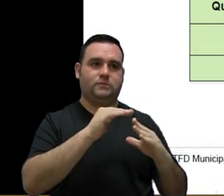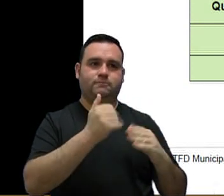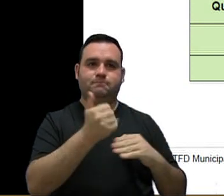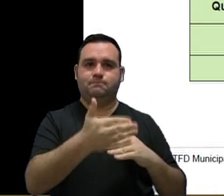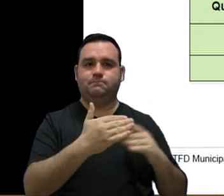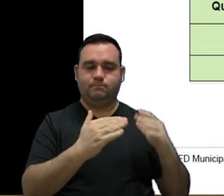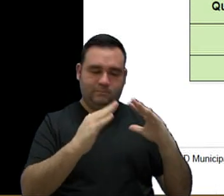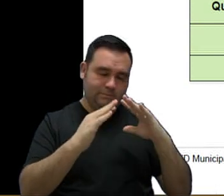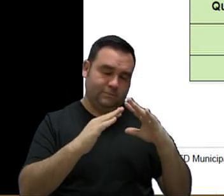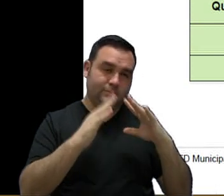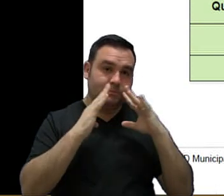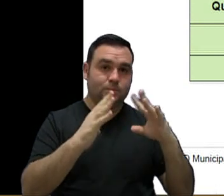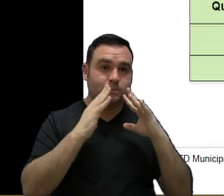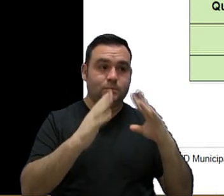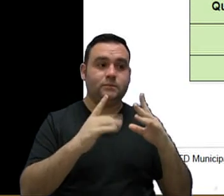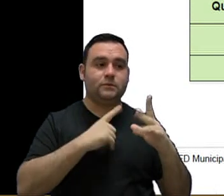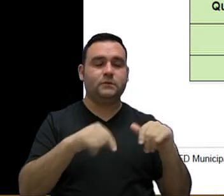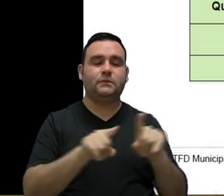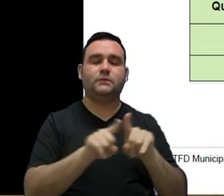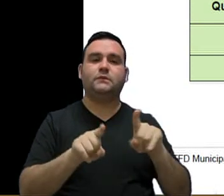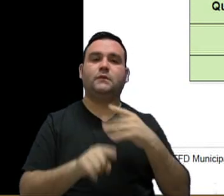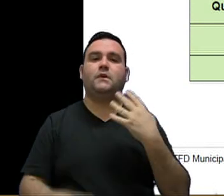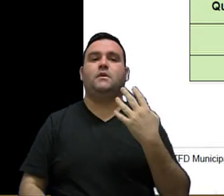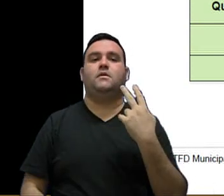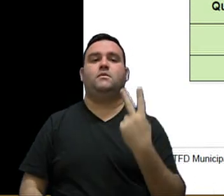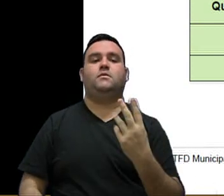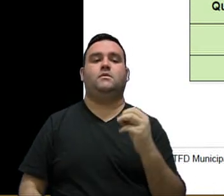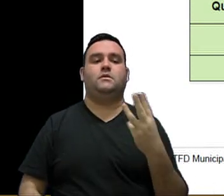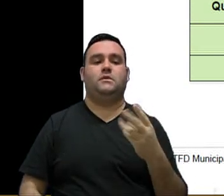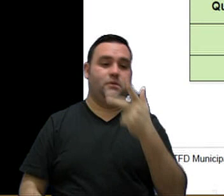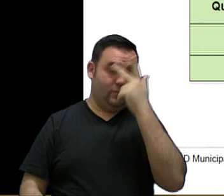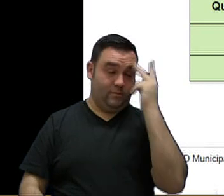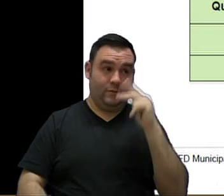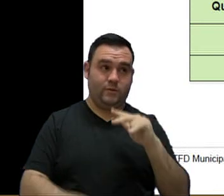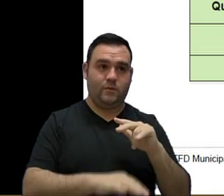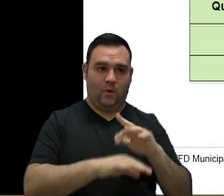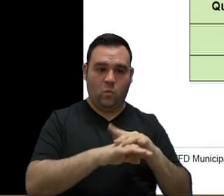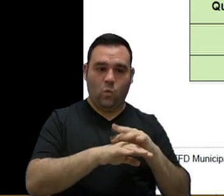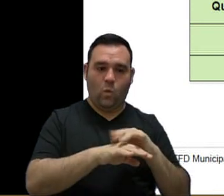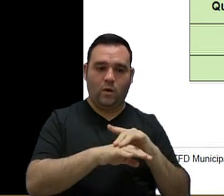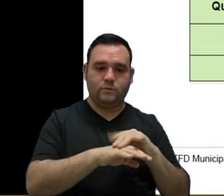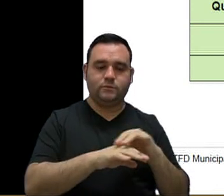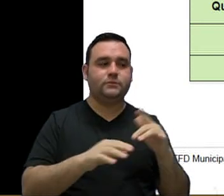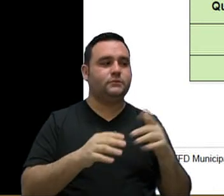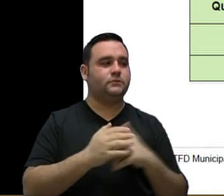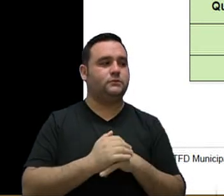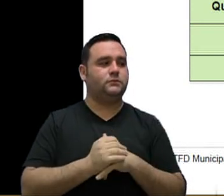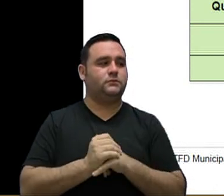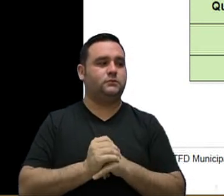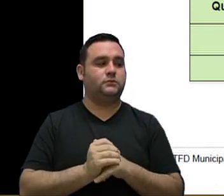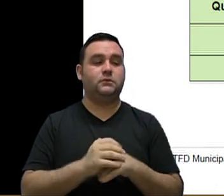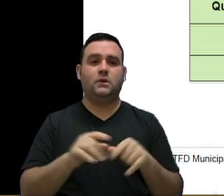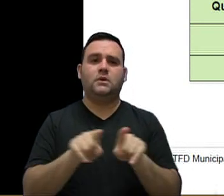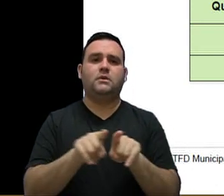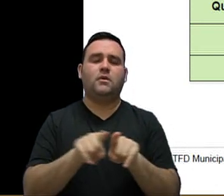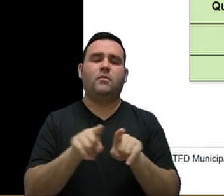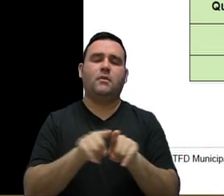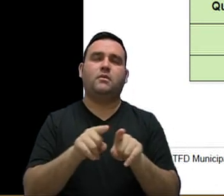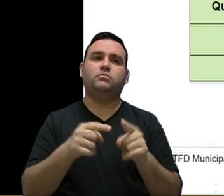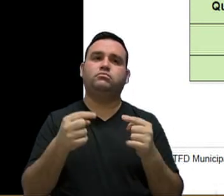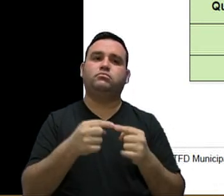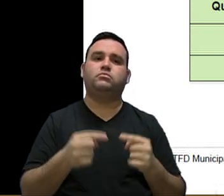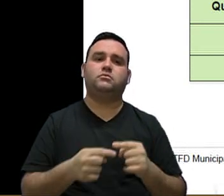onde no primeiro quadrimestre nós tivermos 203 pacientes atendidos realizaram